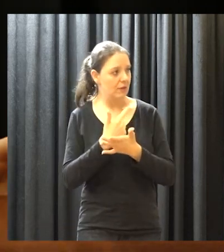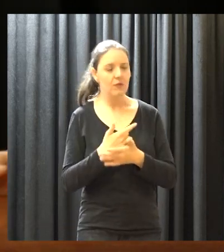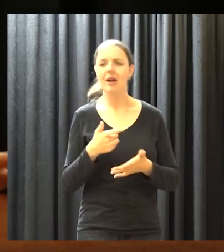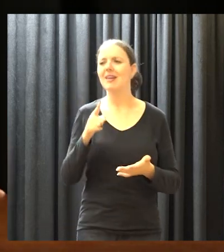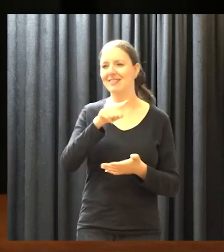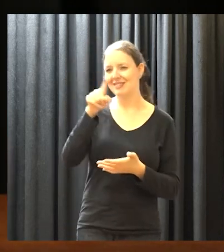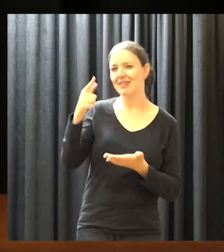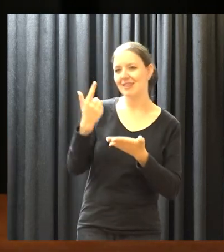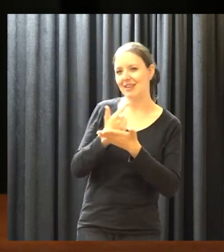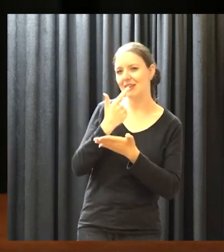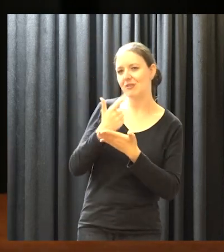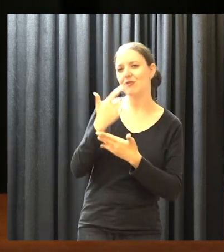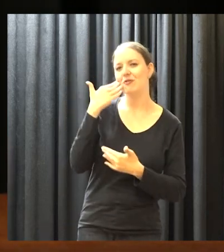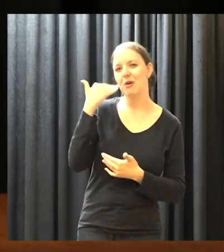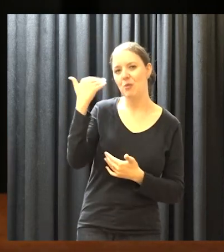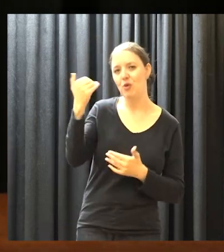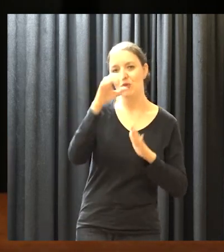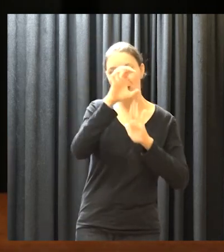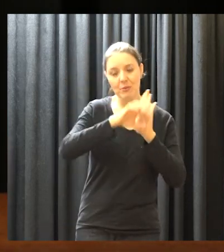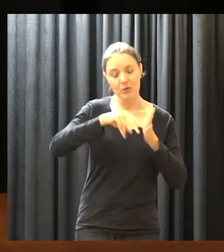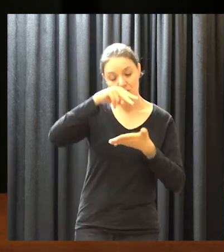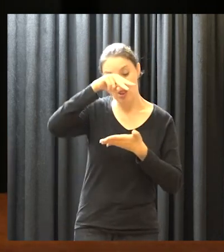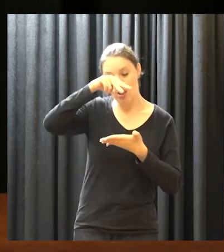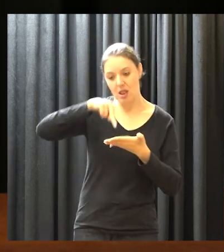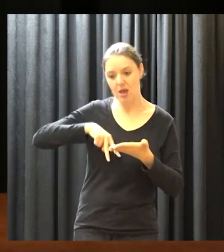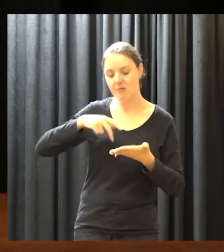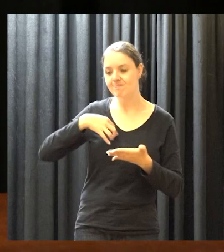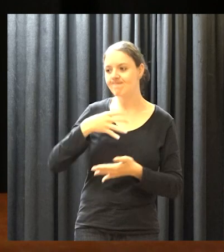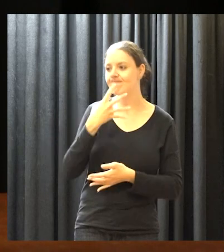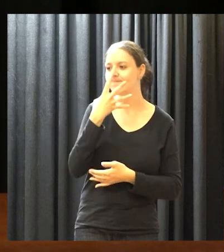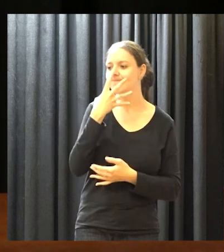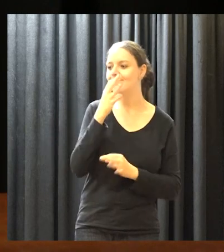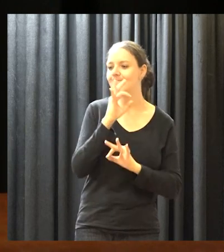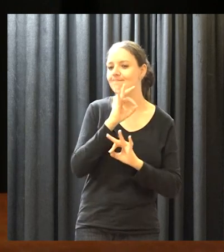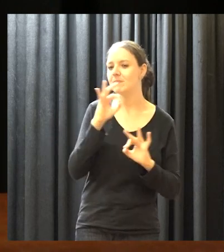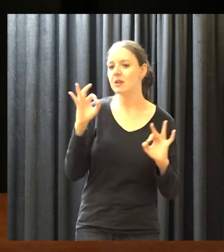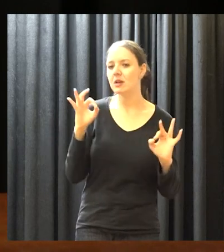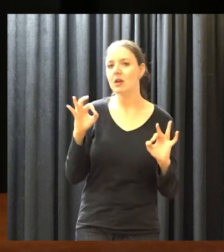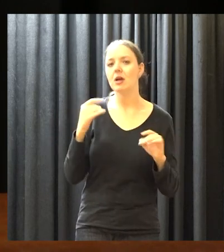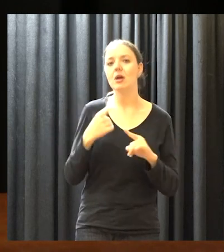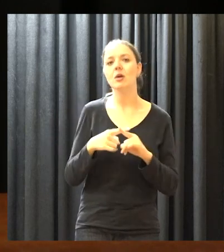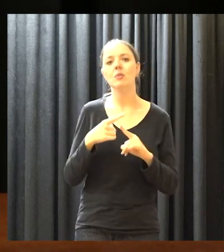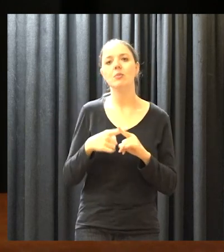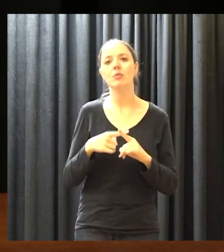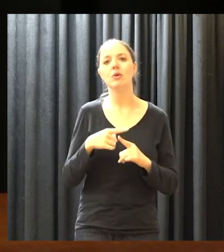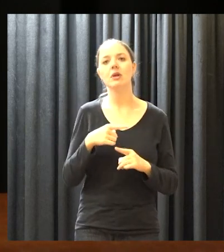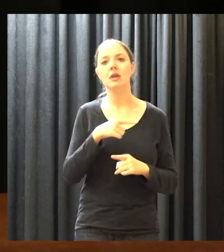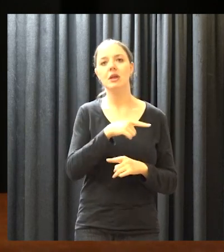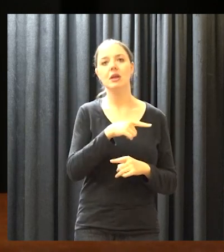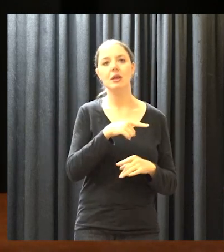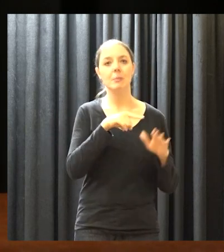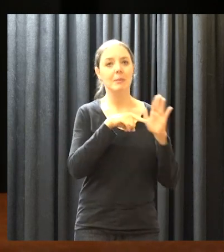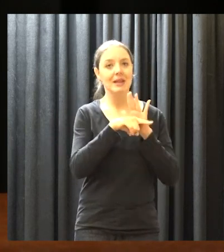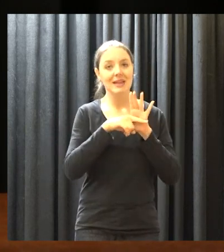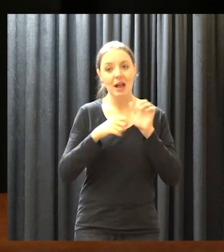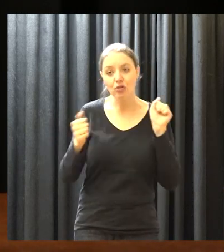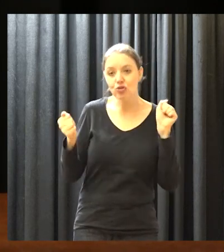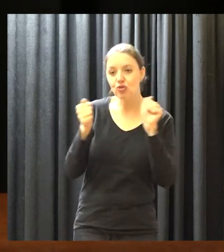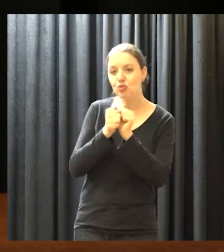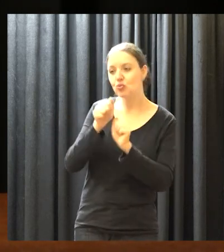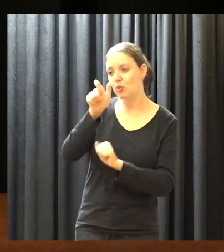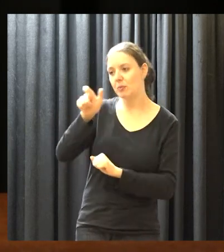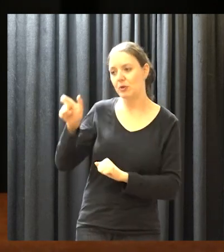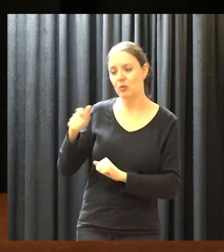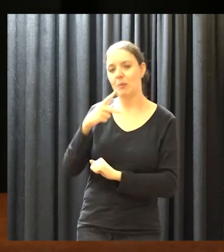né, do pesquisar com, e eu fiquei encantada, porque essa perspectiva, né, de a gente pesquisar com as pessoas e não sobre as